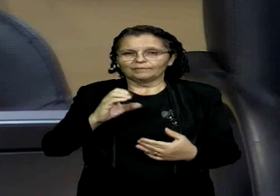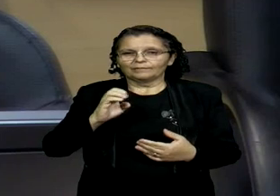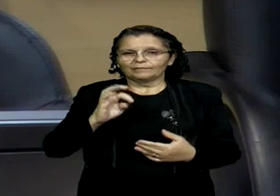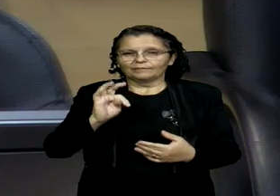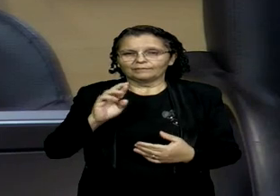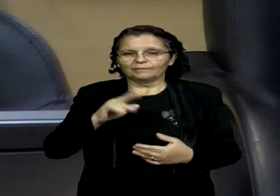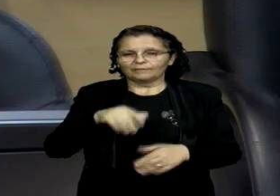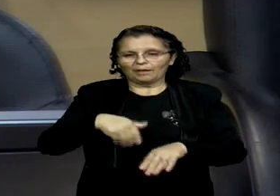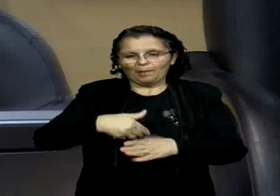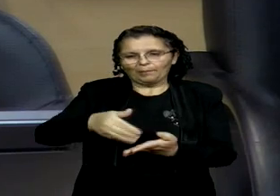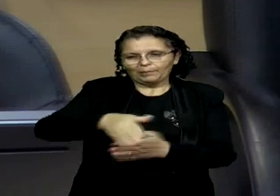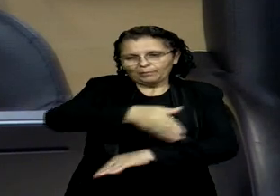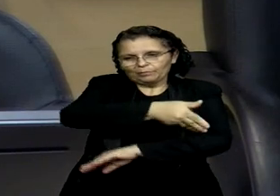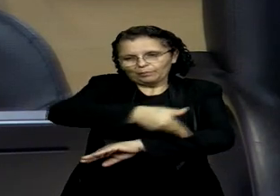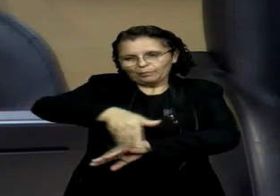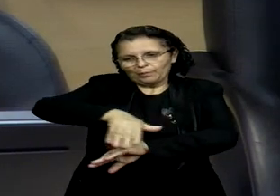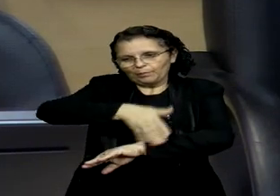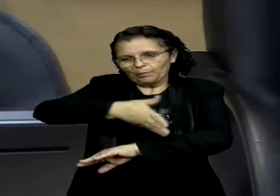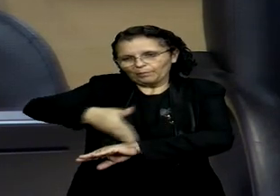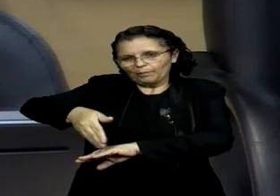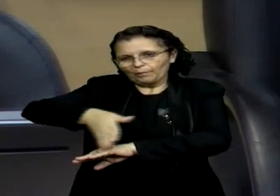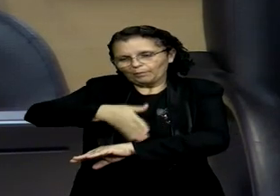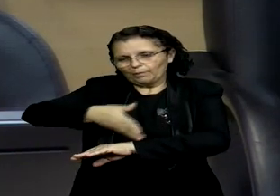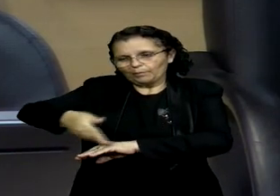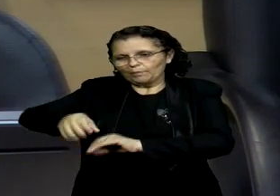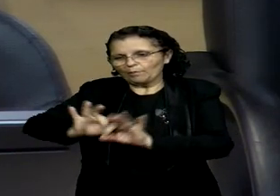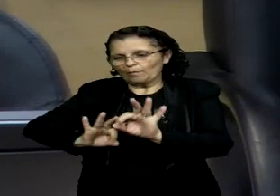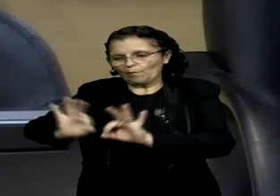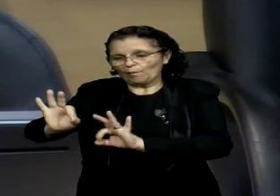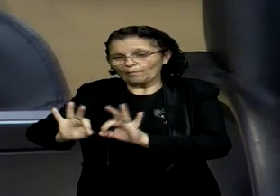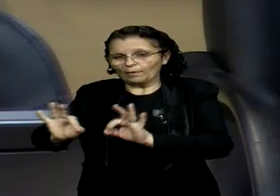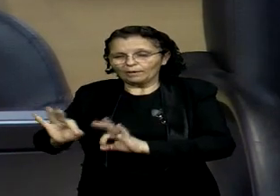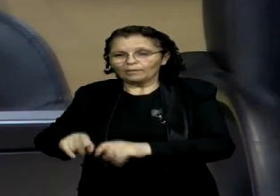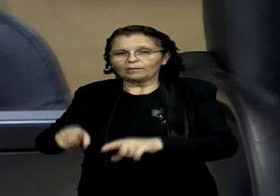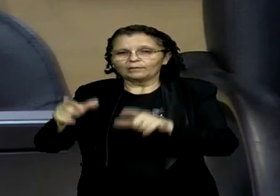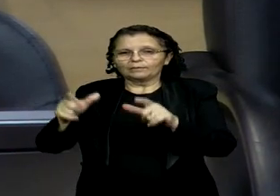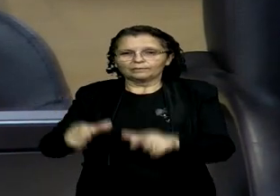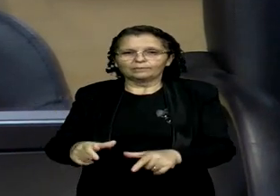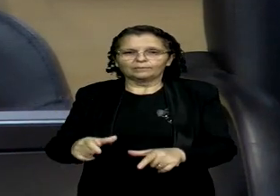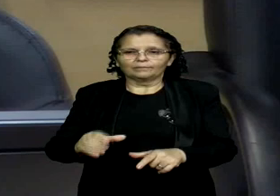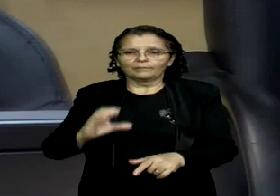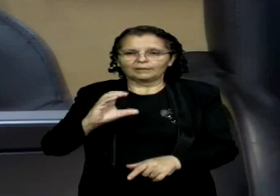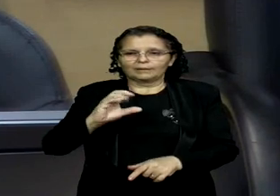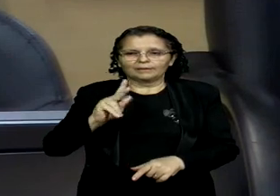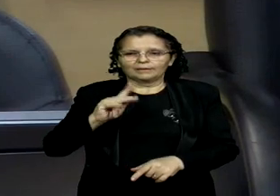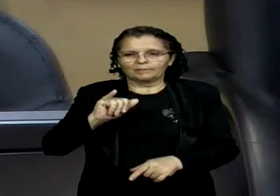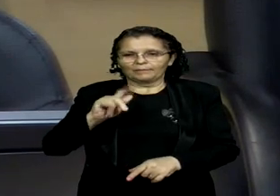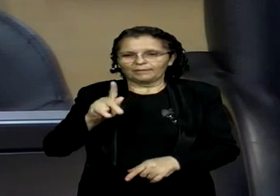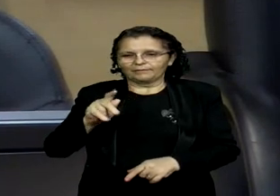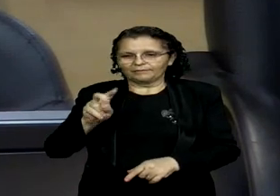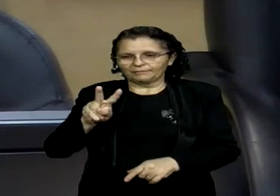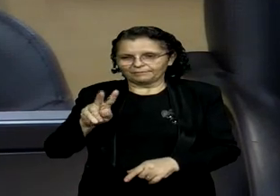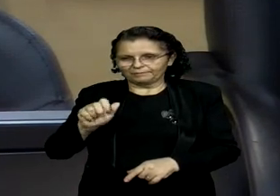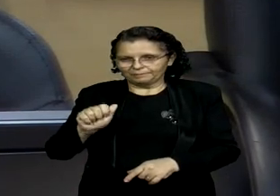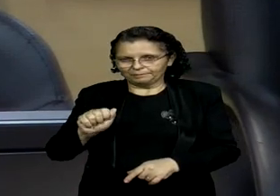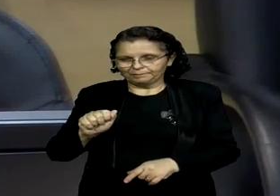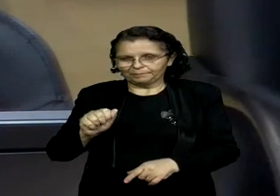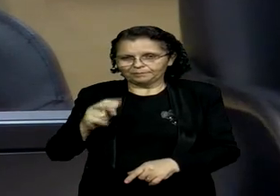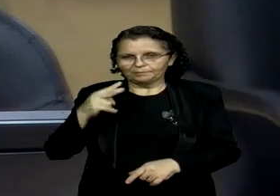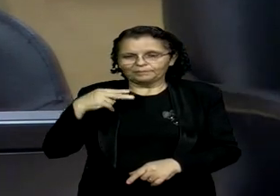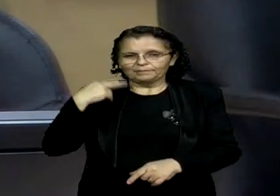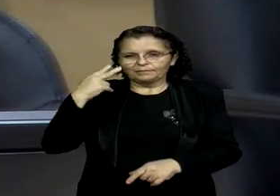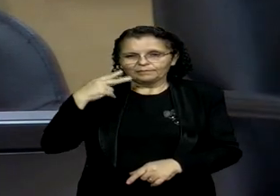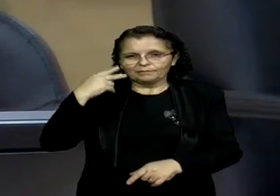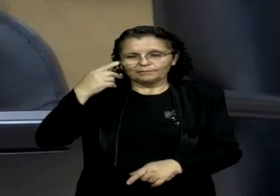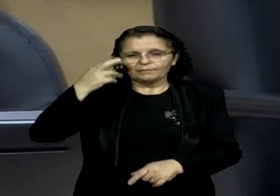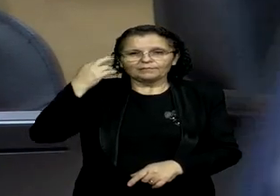nova pintura de solo da Rua José Adrega de Moura, 206, no bairro do Cipava. Indicação da nobre vereadora